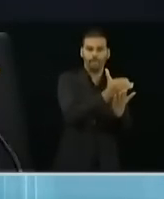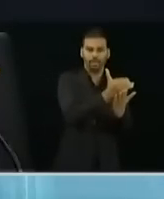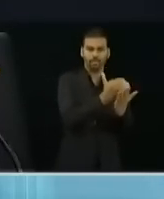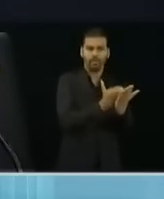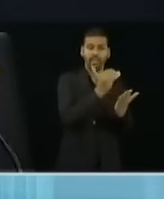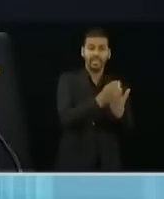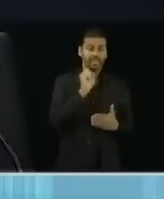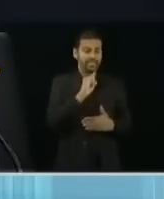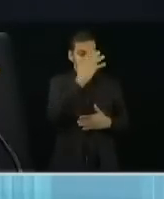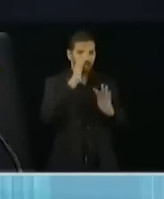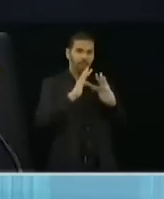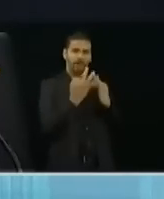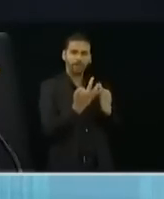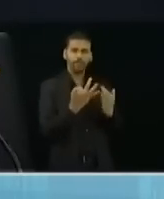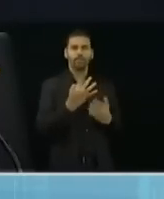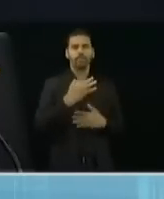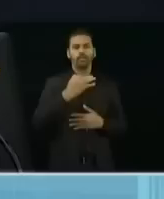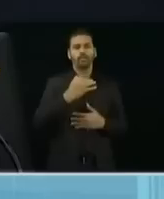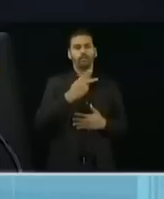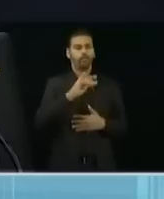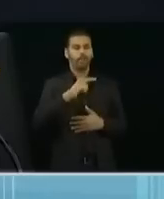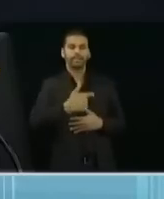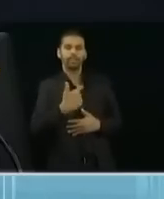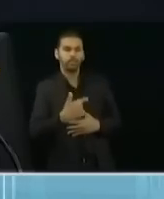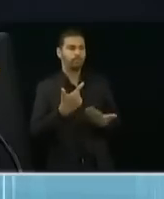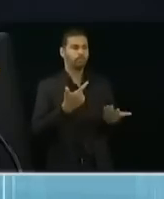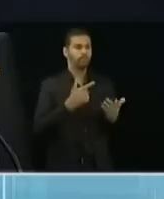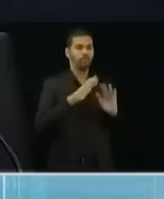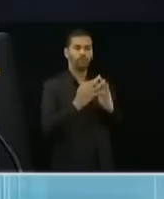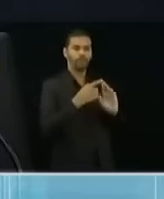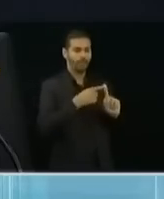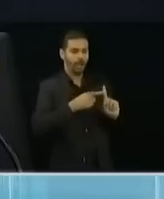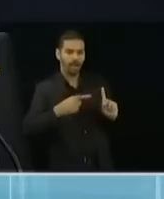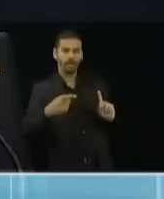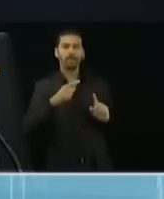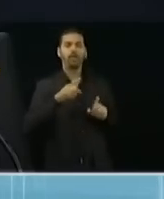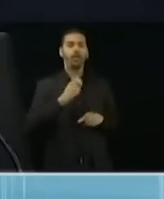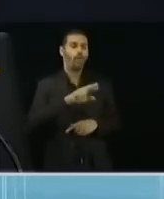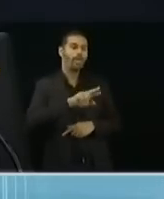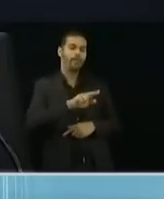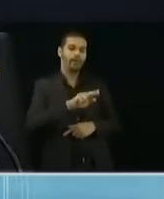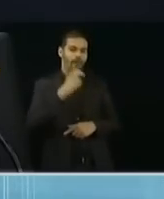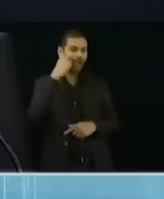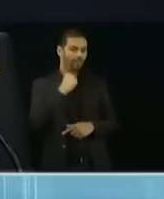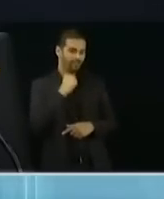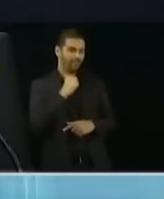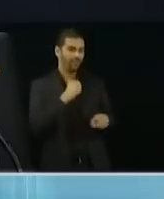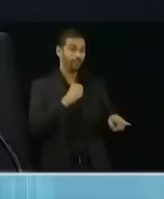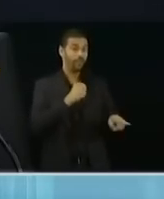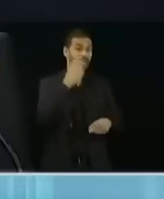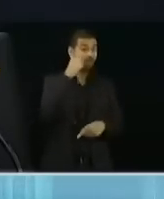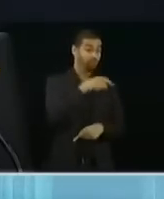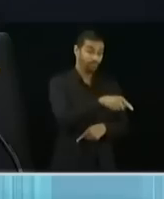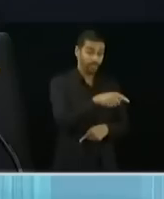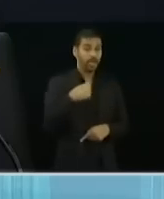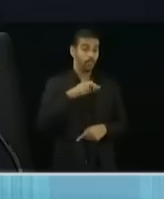Anderson Torres aqui na capital federal. Então, só para a gente entender, foi uma solicitação do corregedor para